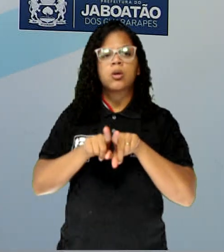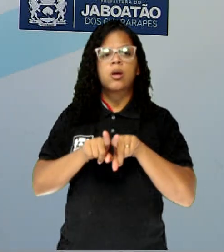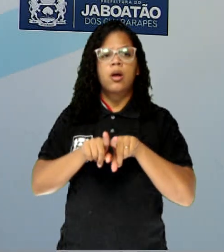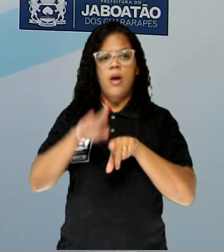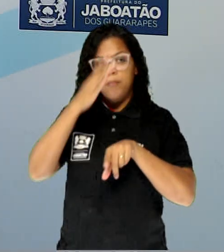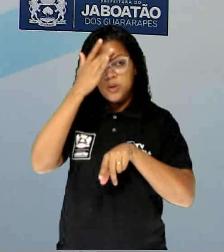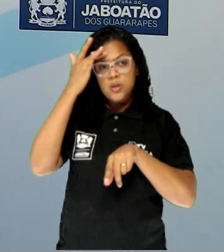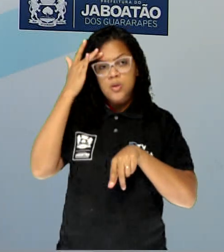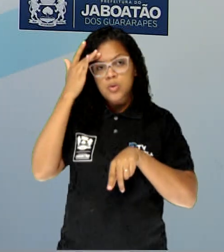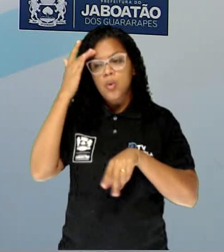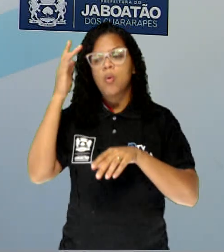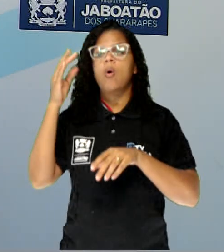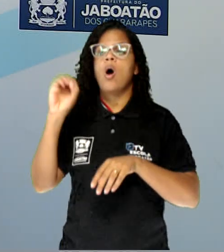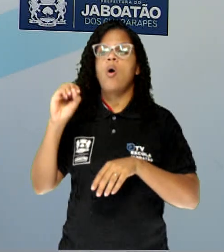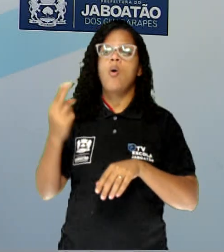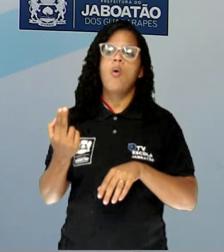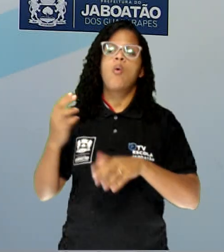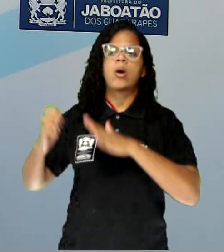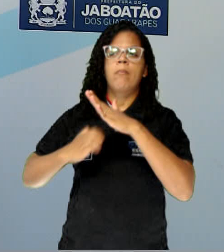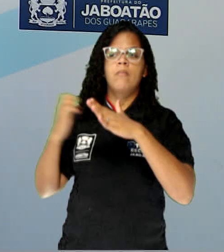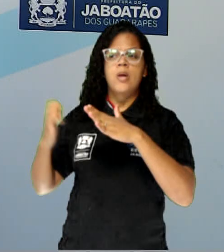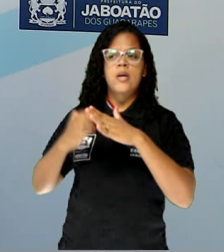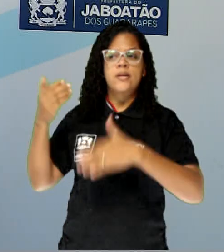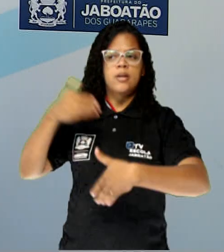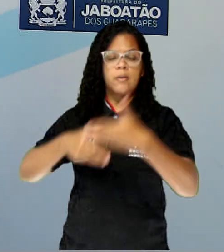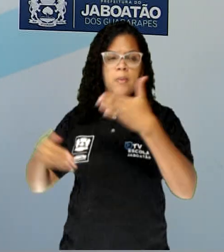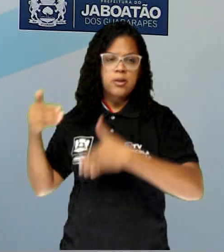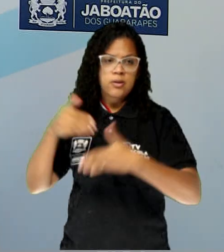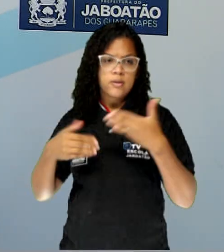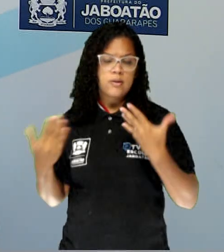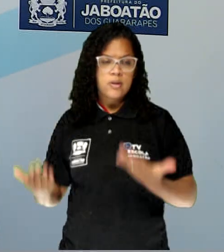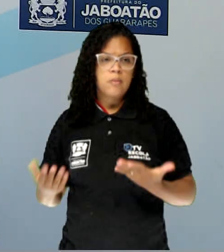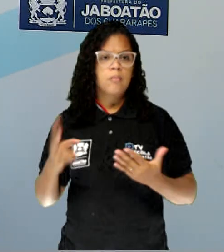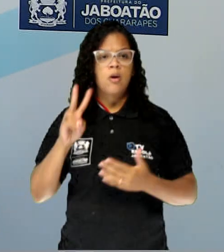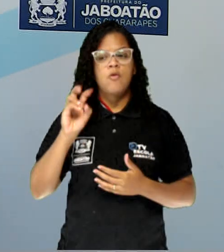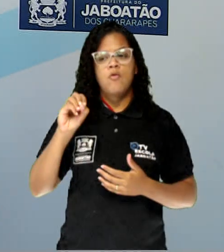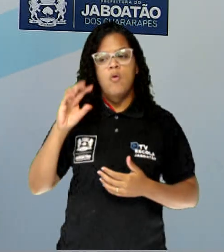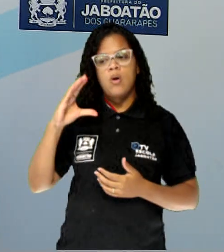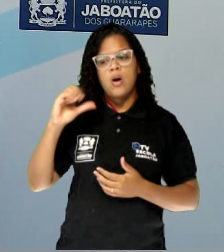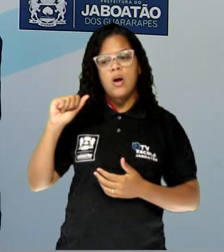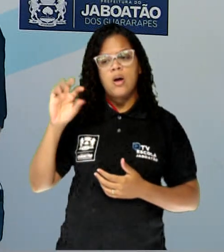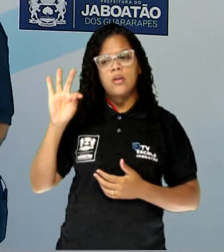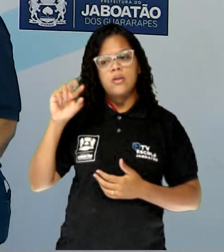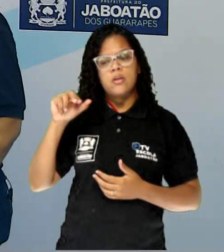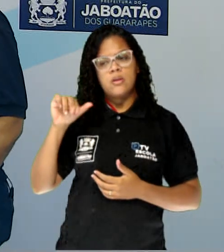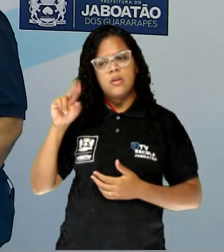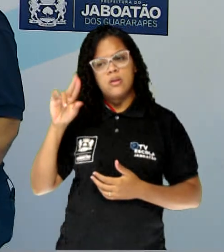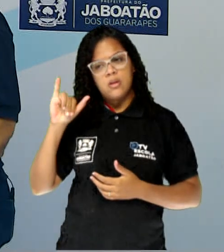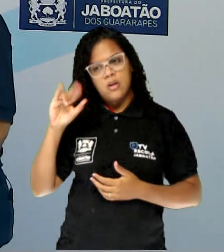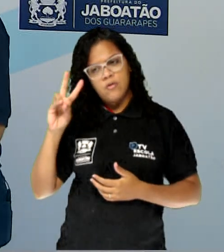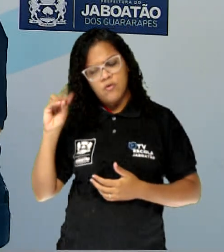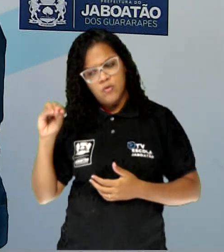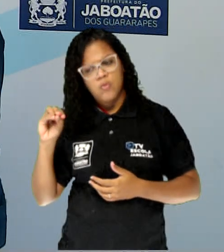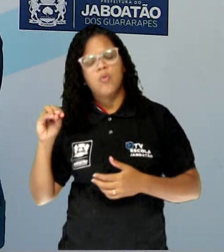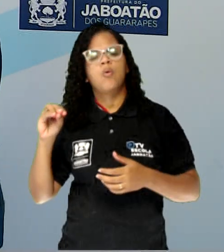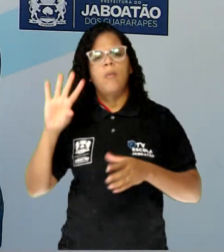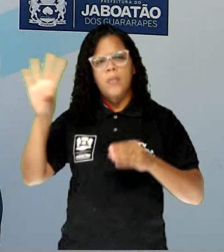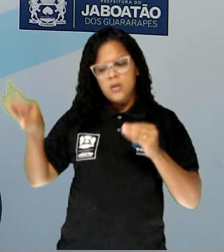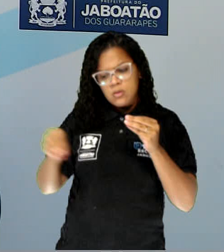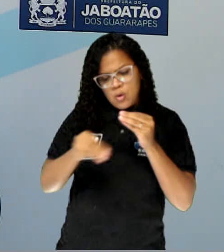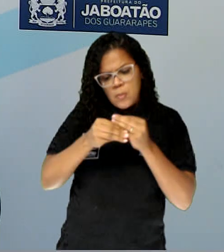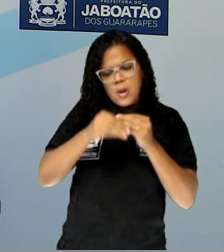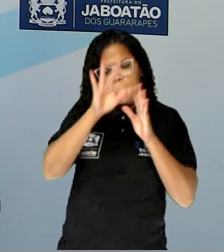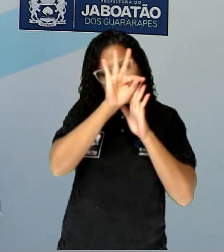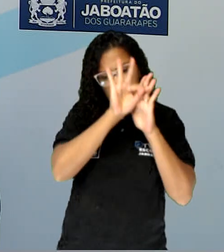da instituição da qual faz parte. Vocativo, apresenta-se destacado ou acoplado ao corpo do